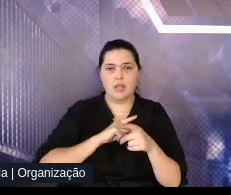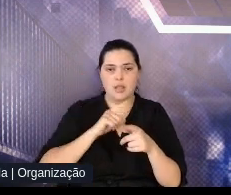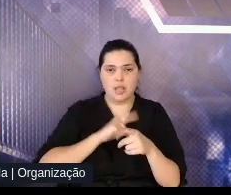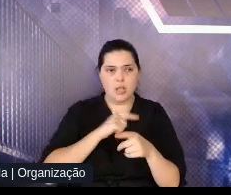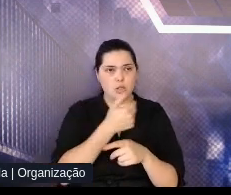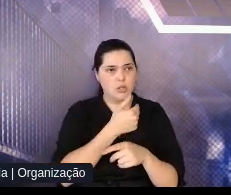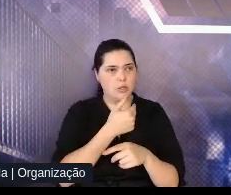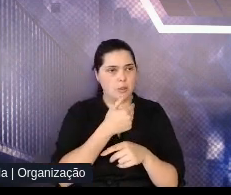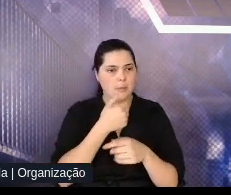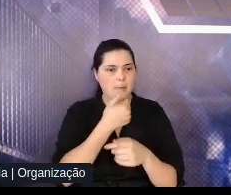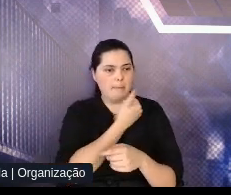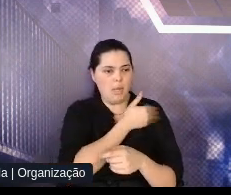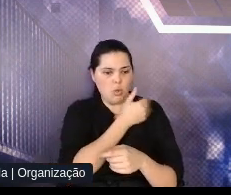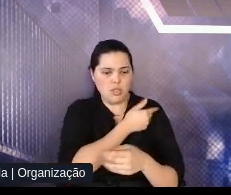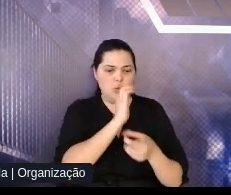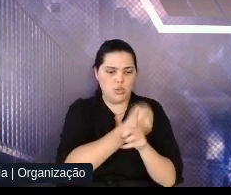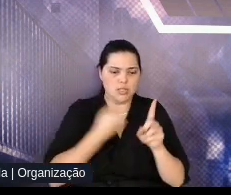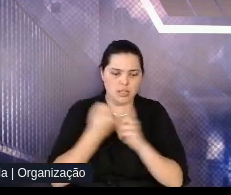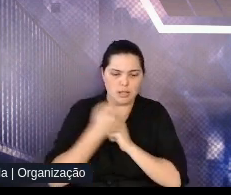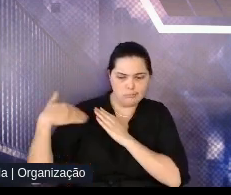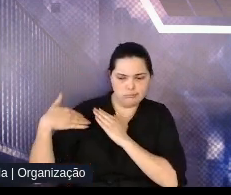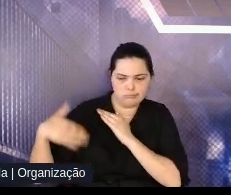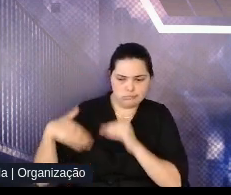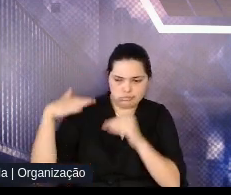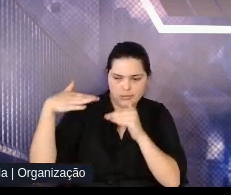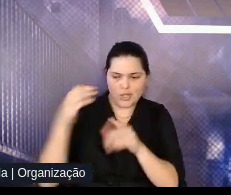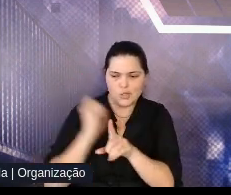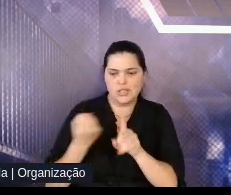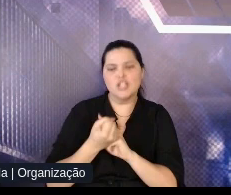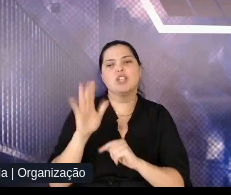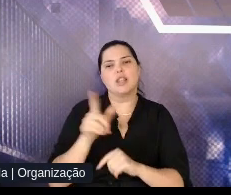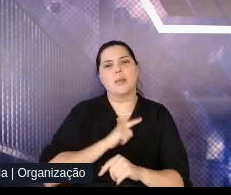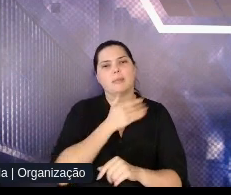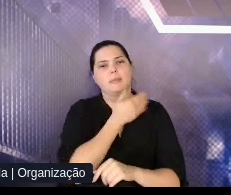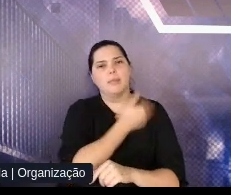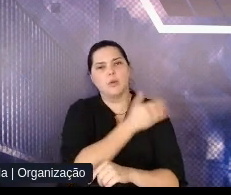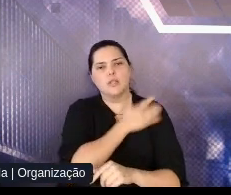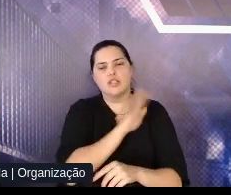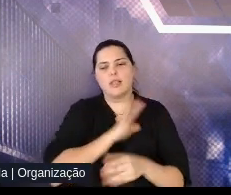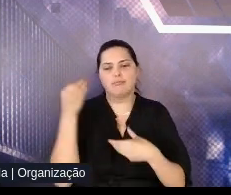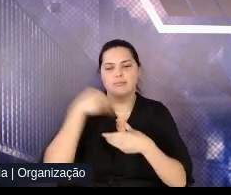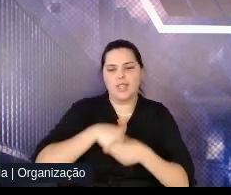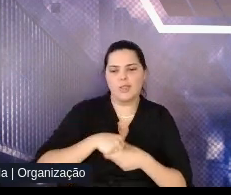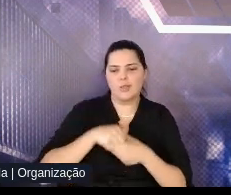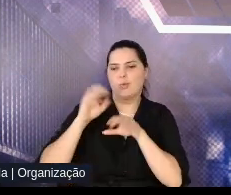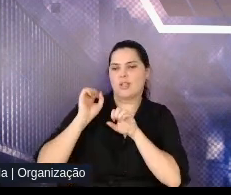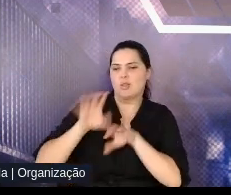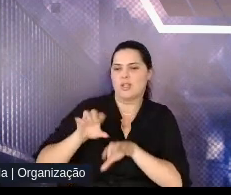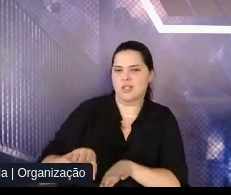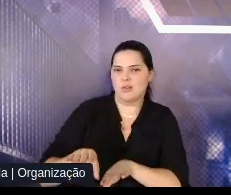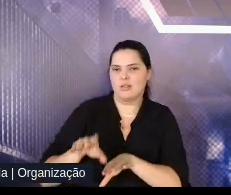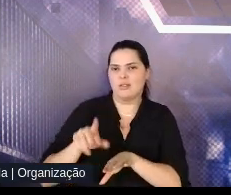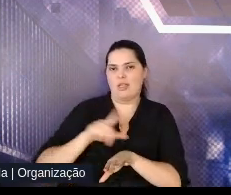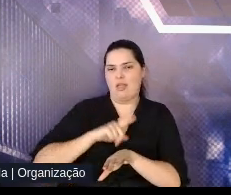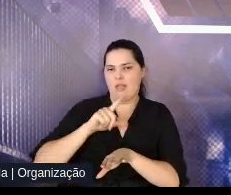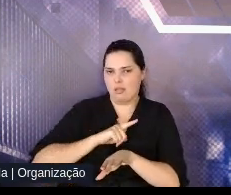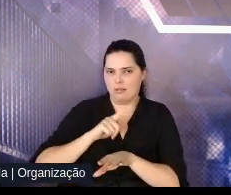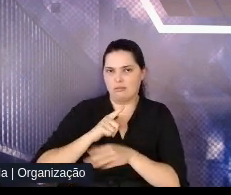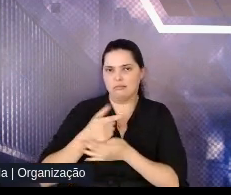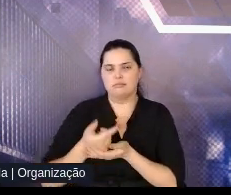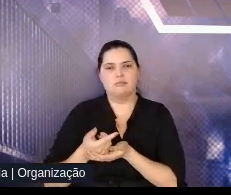preconceituosa, a gente cresce numa sociedade que está implantado já esse preconceito na educação.